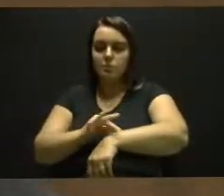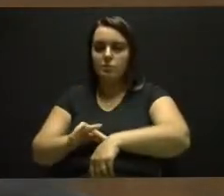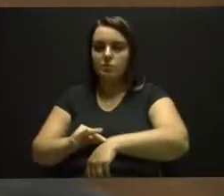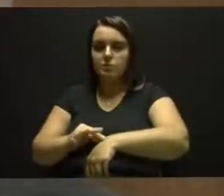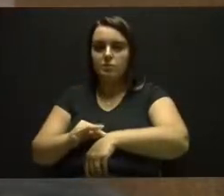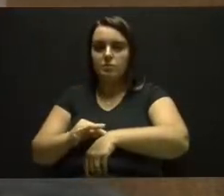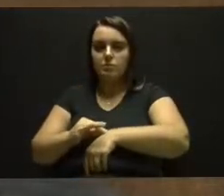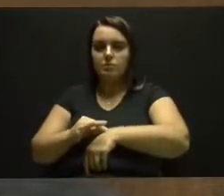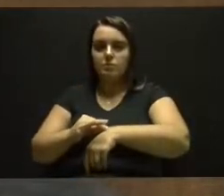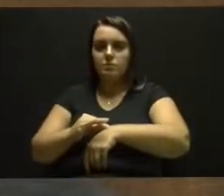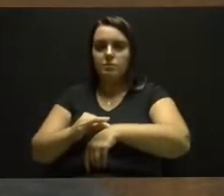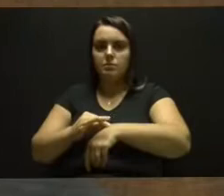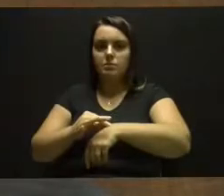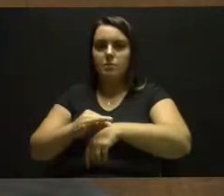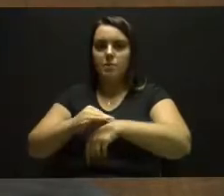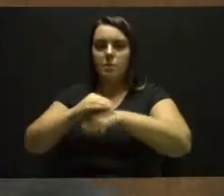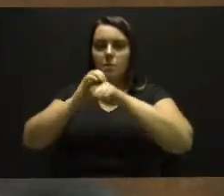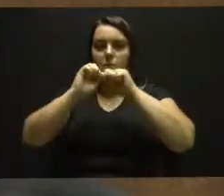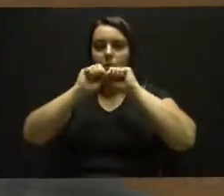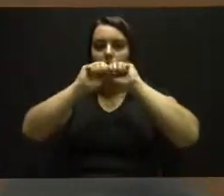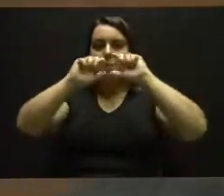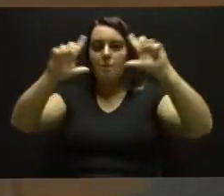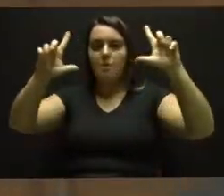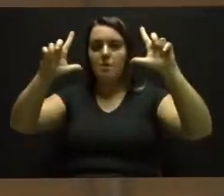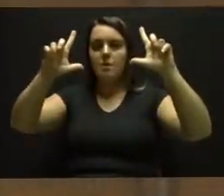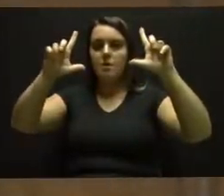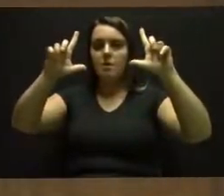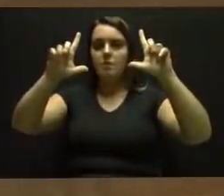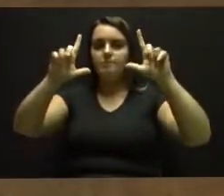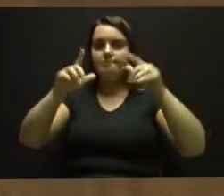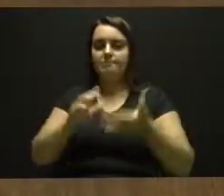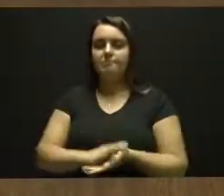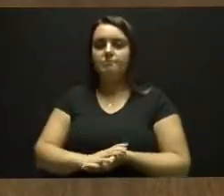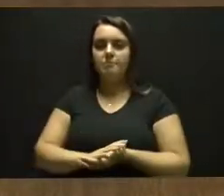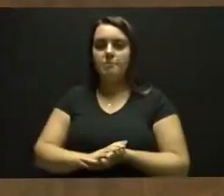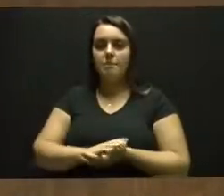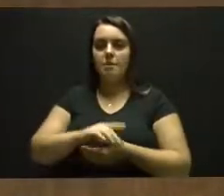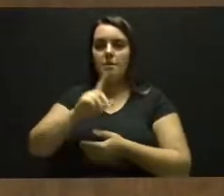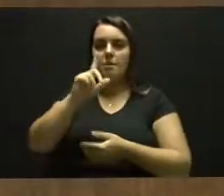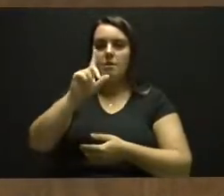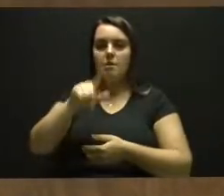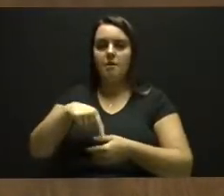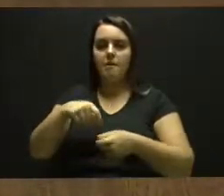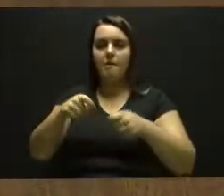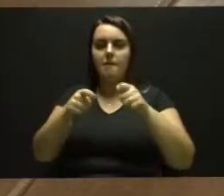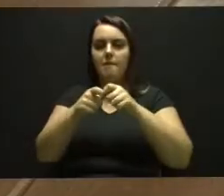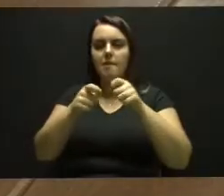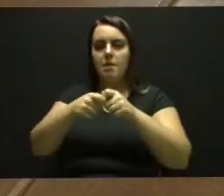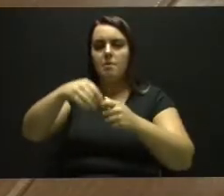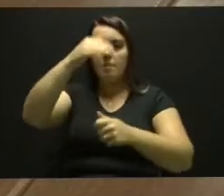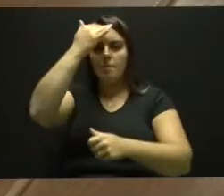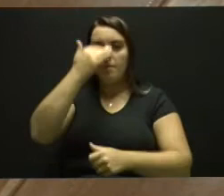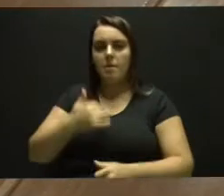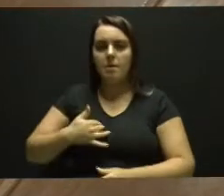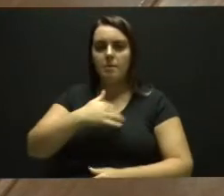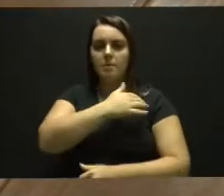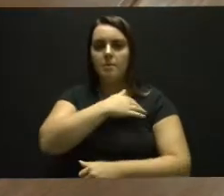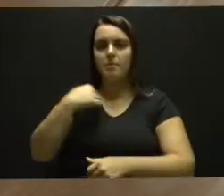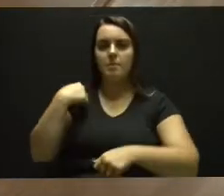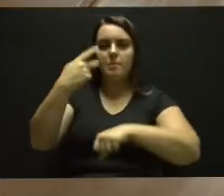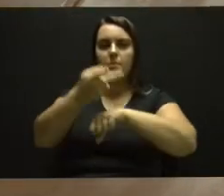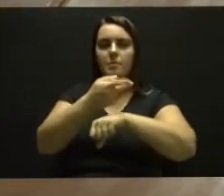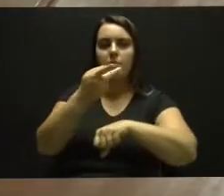galo da serra o caboclo que não derrubada madrugada faz o sinal da cruz e vai cavar a terra